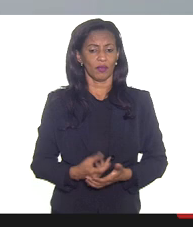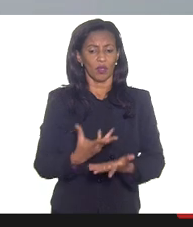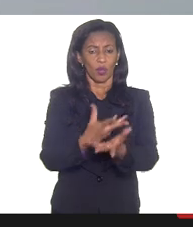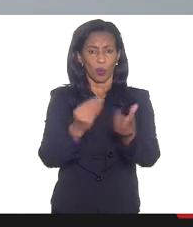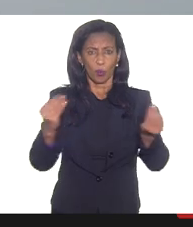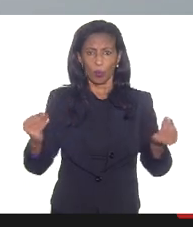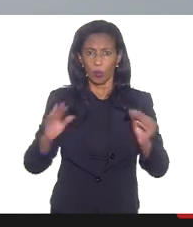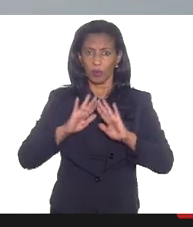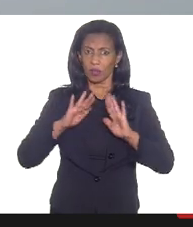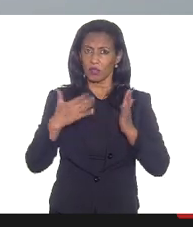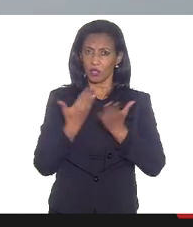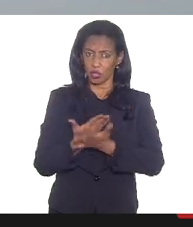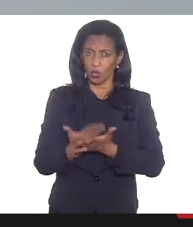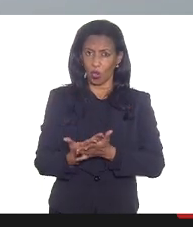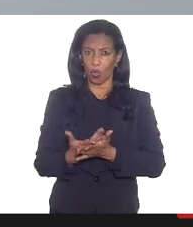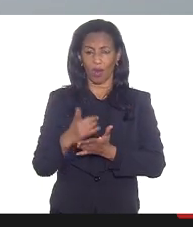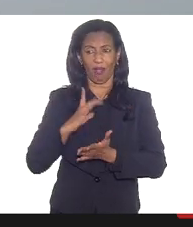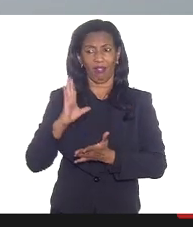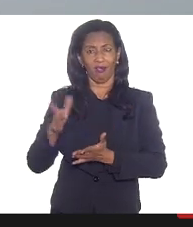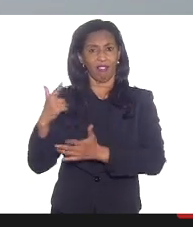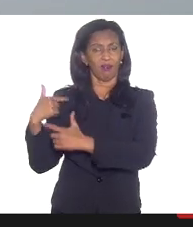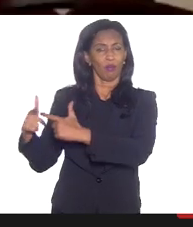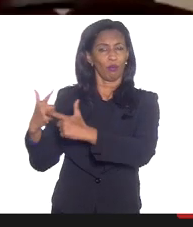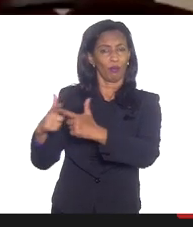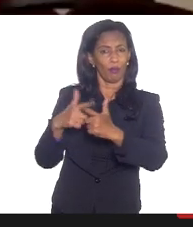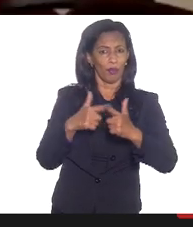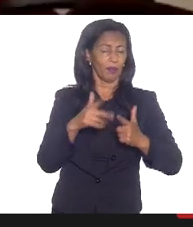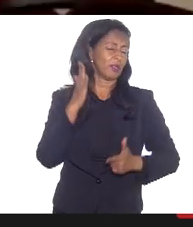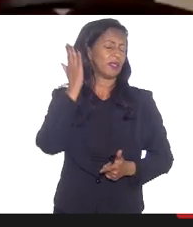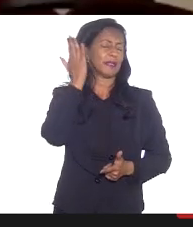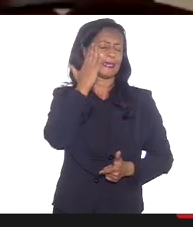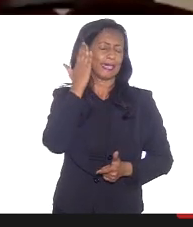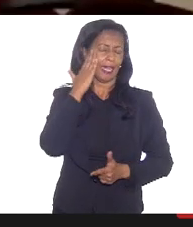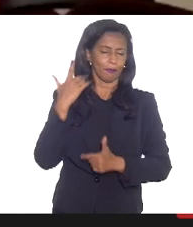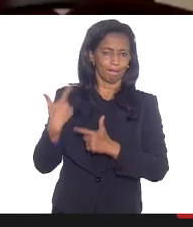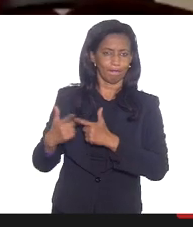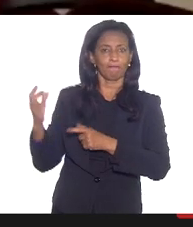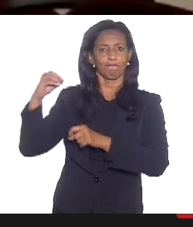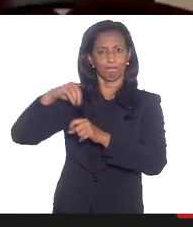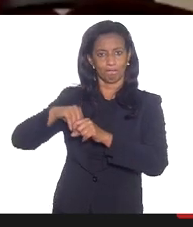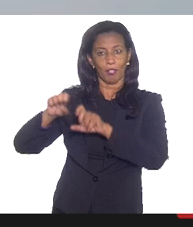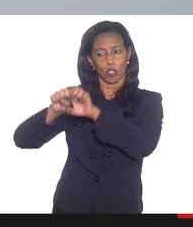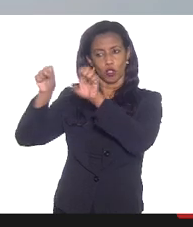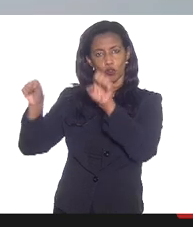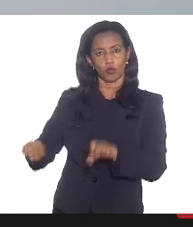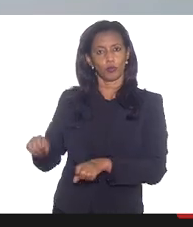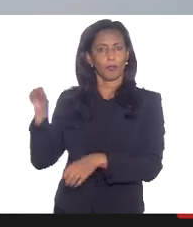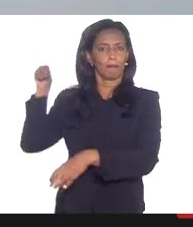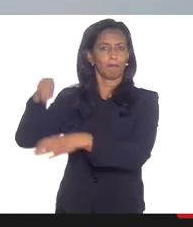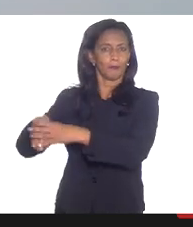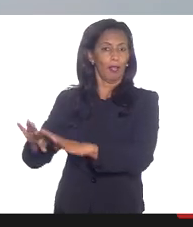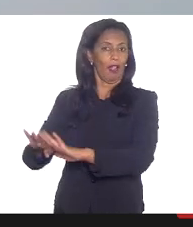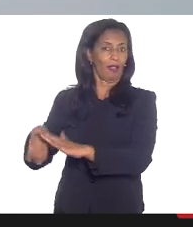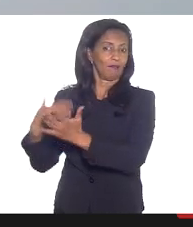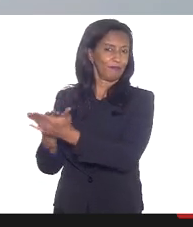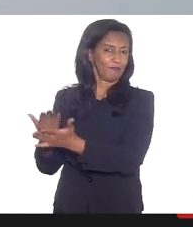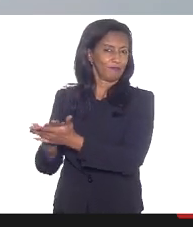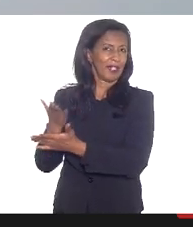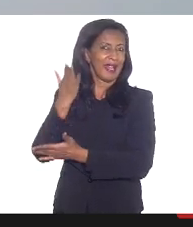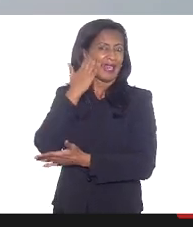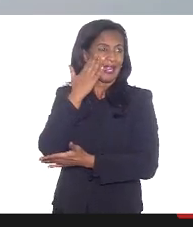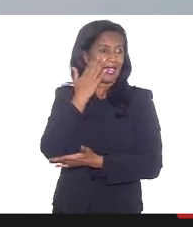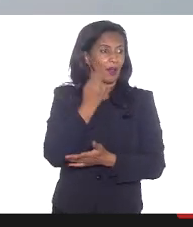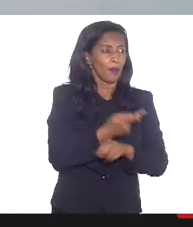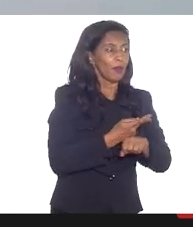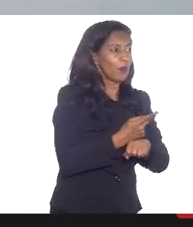muitas escolas, né, que estão com problemas, né, que a gente sabe da precariedade das estruturas hoje das escolas, elas procuram